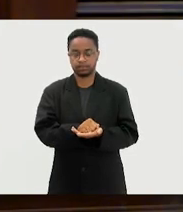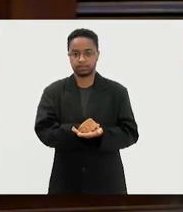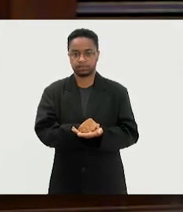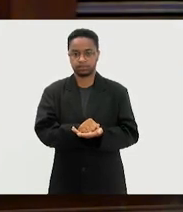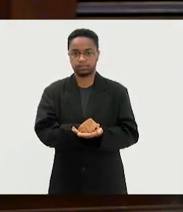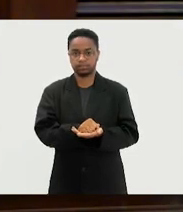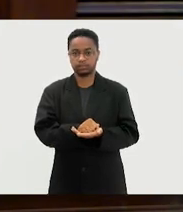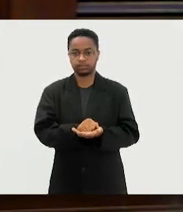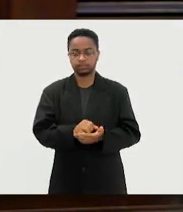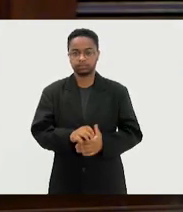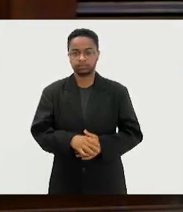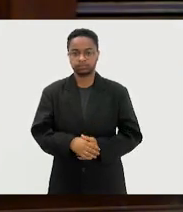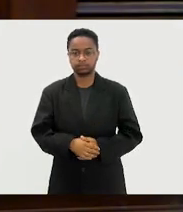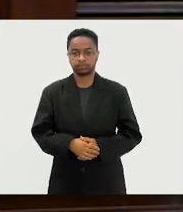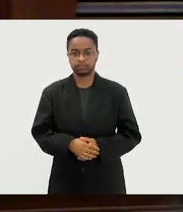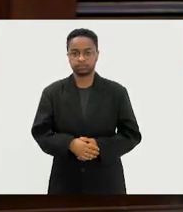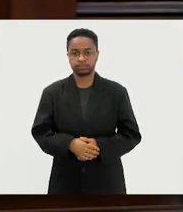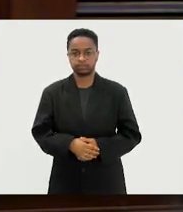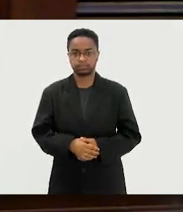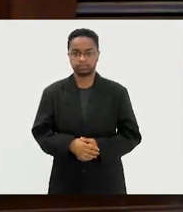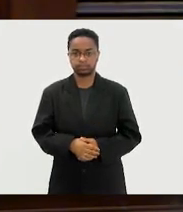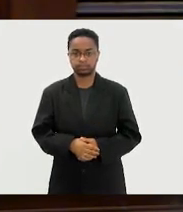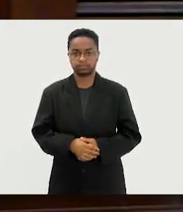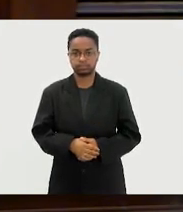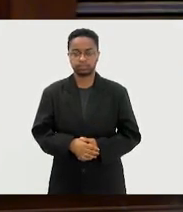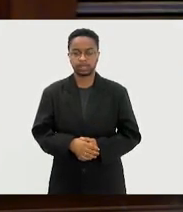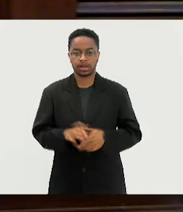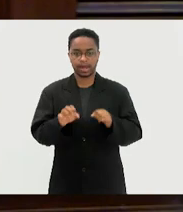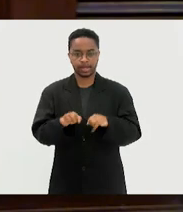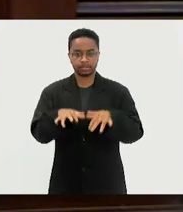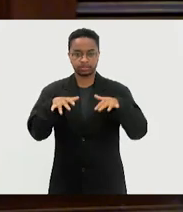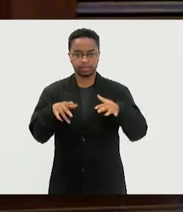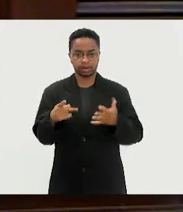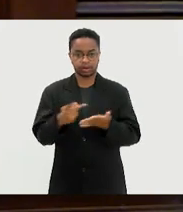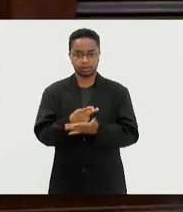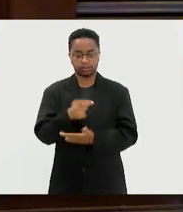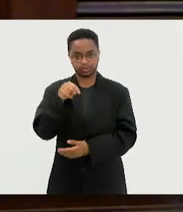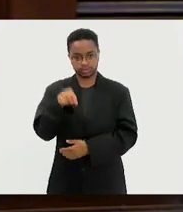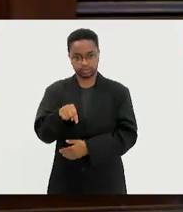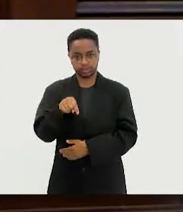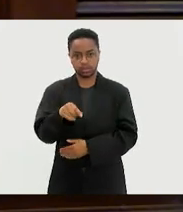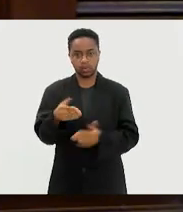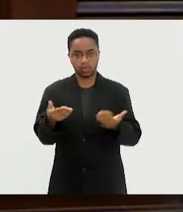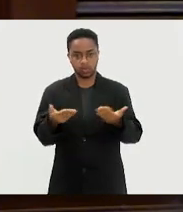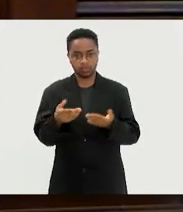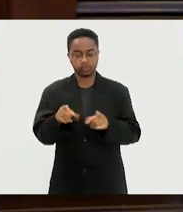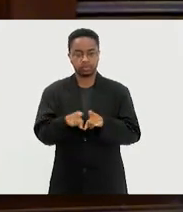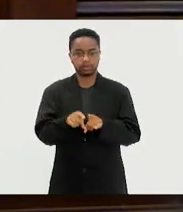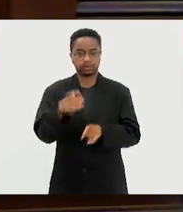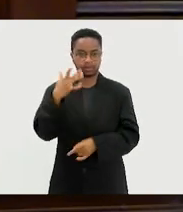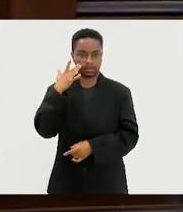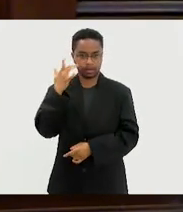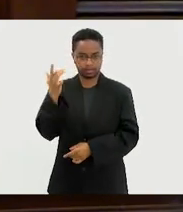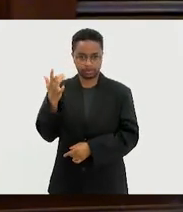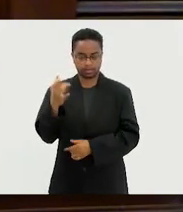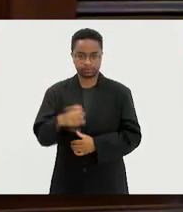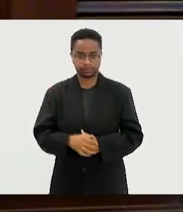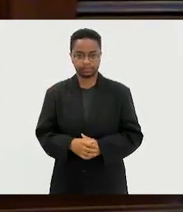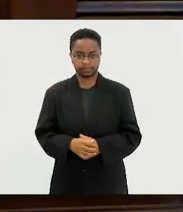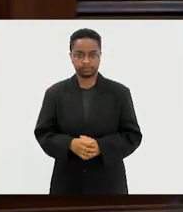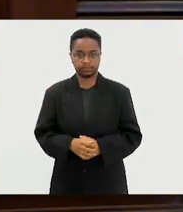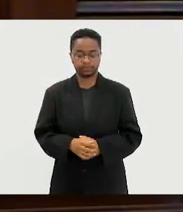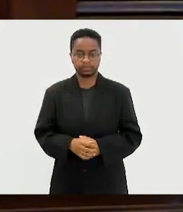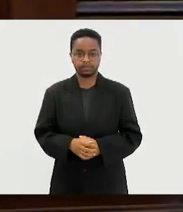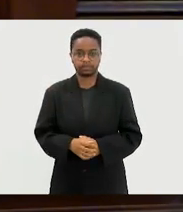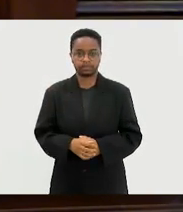sessões que vão ser realizadas aqui no dia de hoje e de amanhã, no